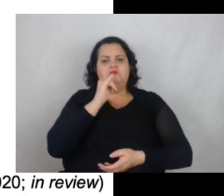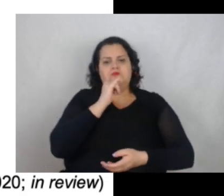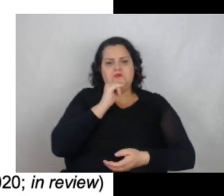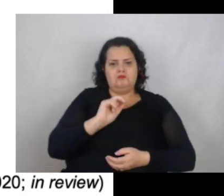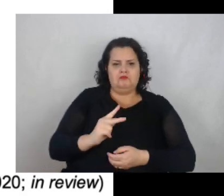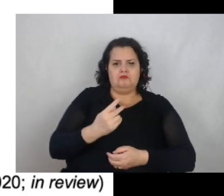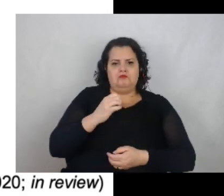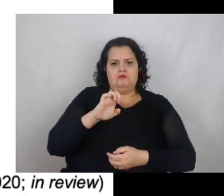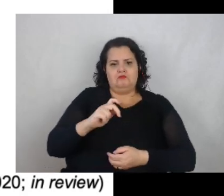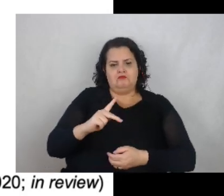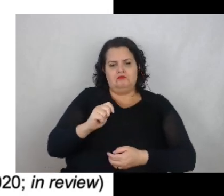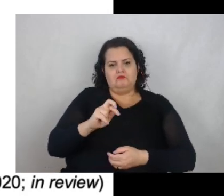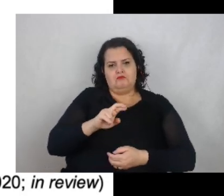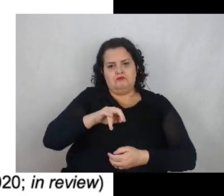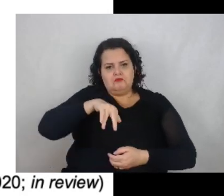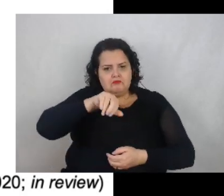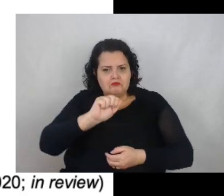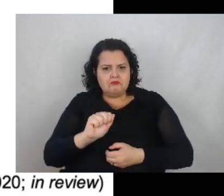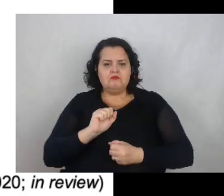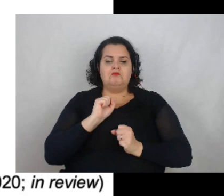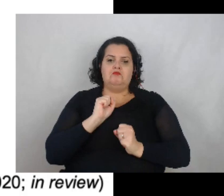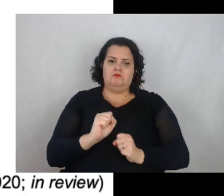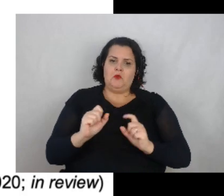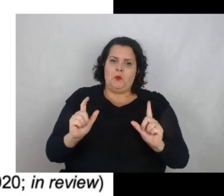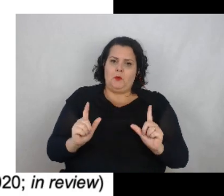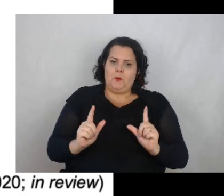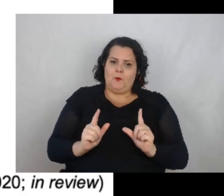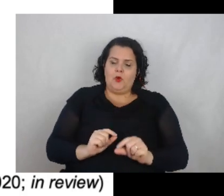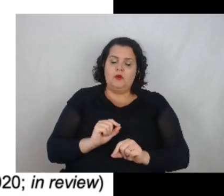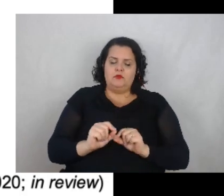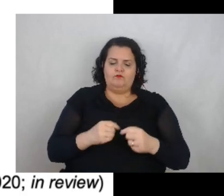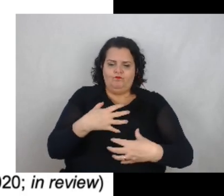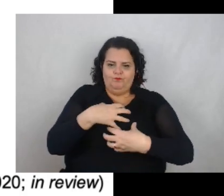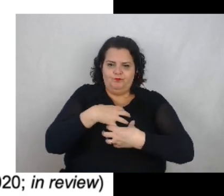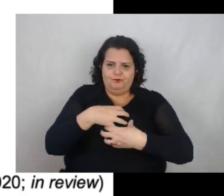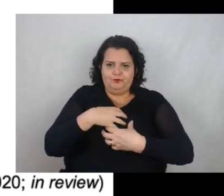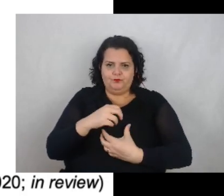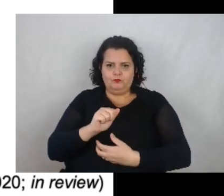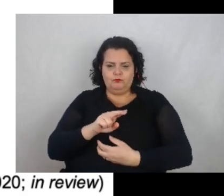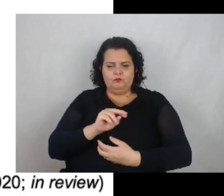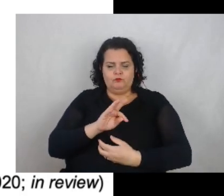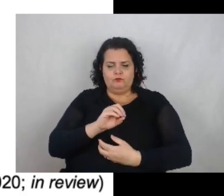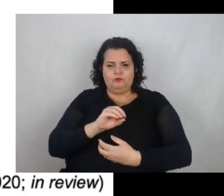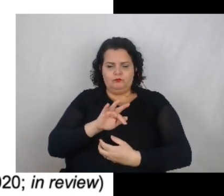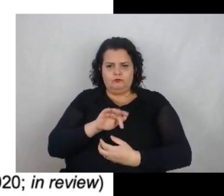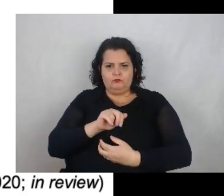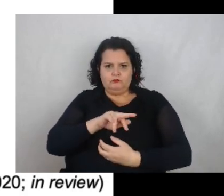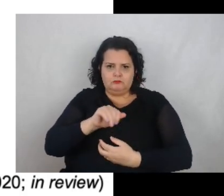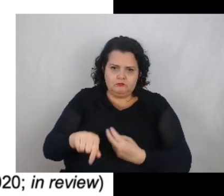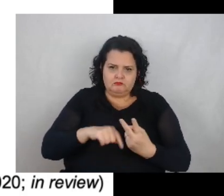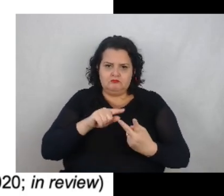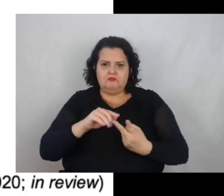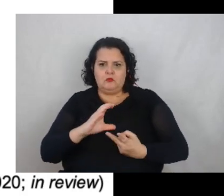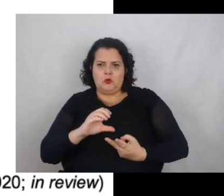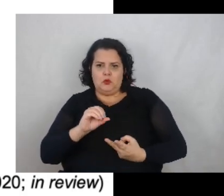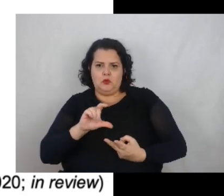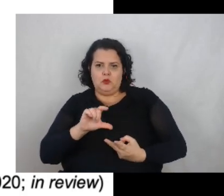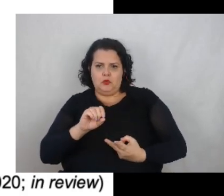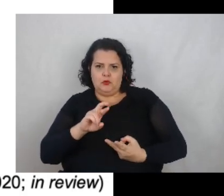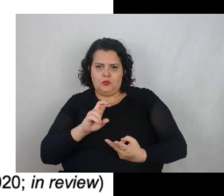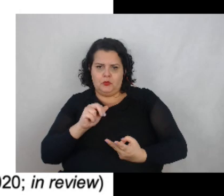glicocorticoides, podem induzir a maquinaria autofágica. Outros fármacos, como, por exemplo, a cloroquina,